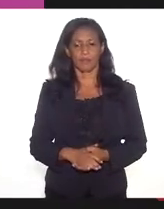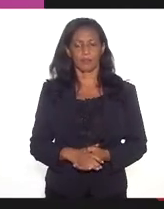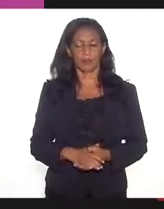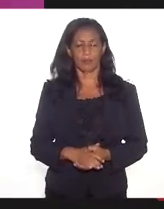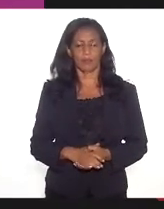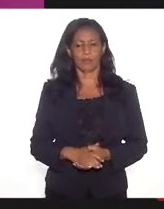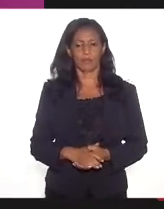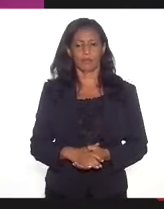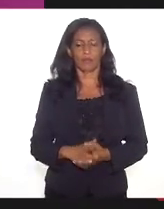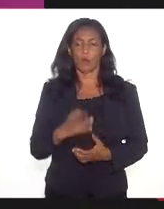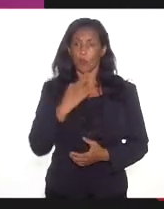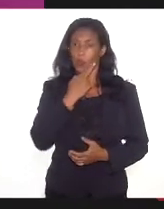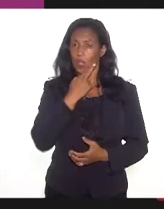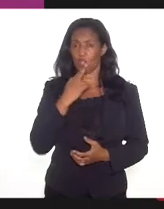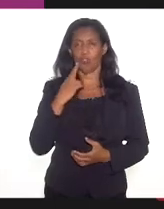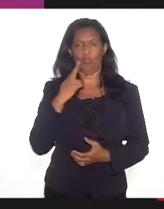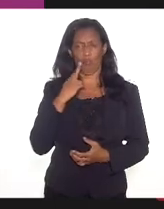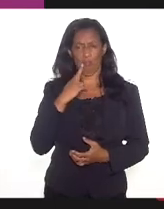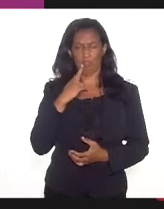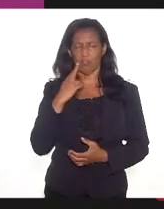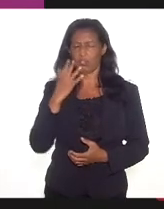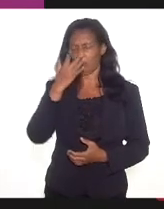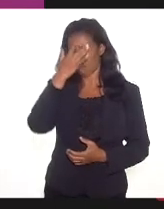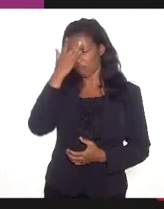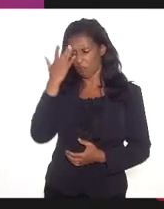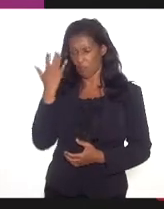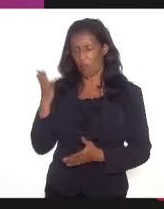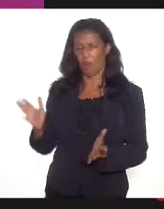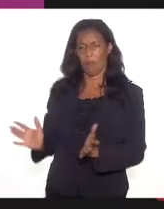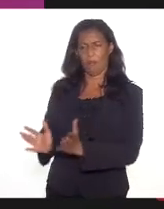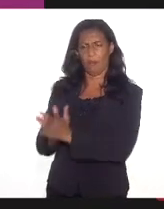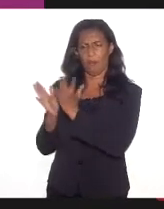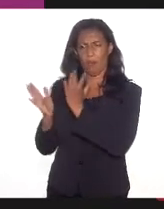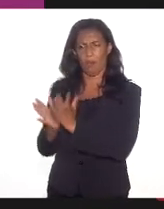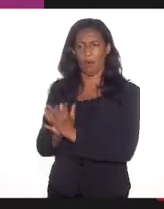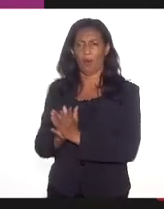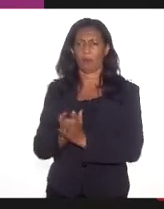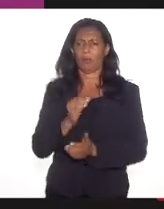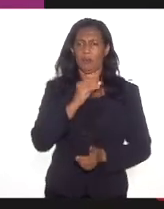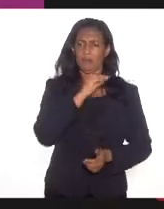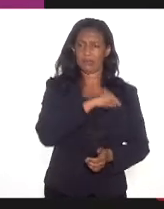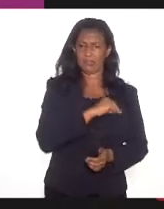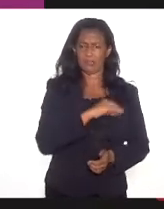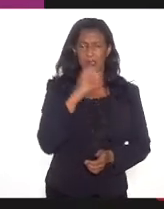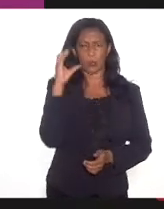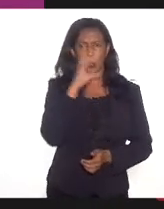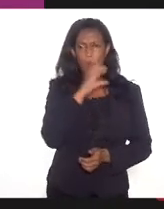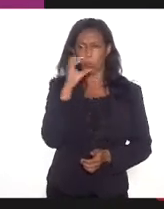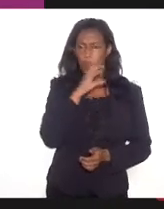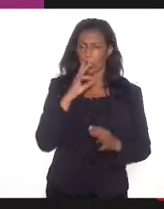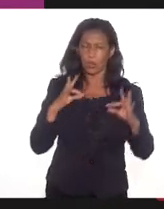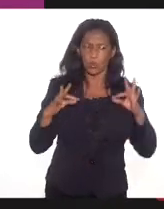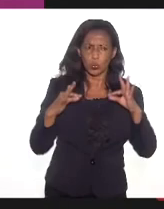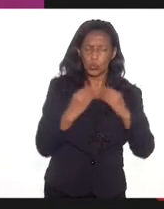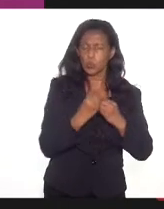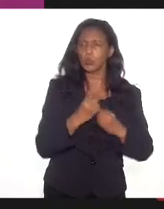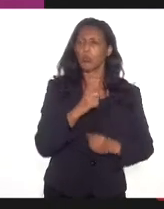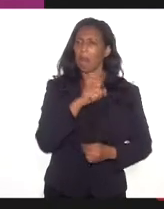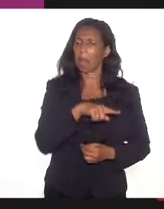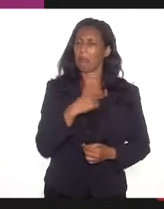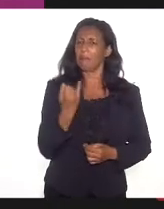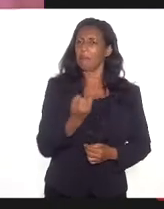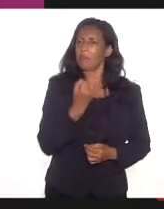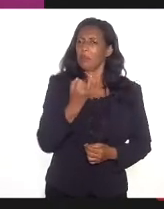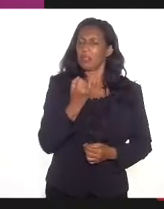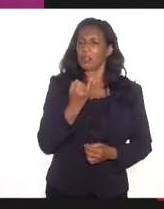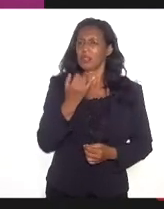restaurante popular é importante medidas de auxílio emergencial tudo isso é importante porque quem tem